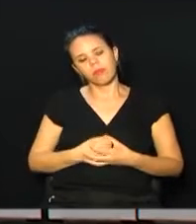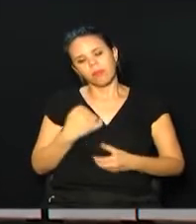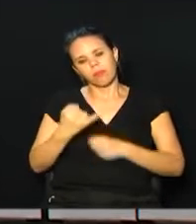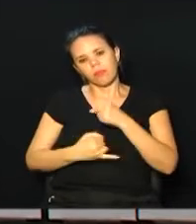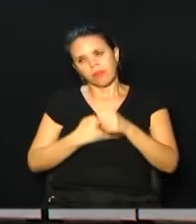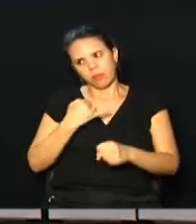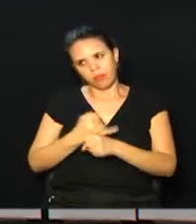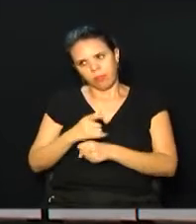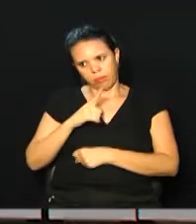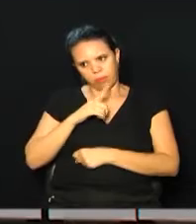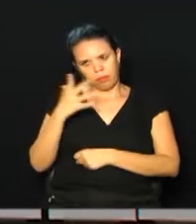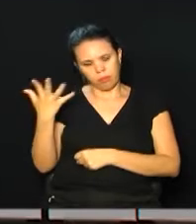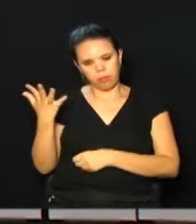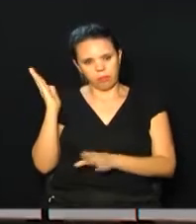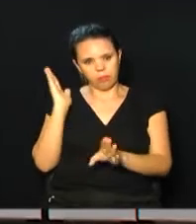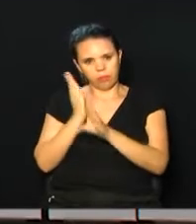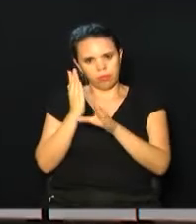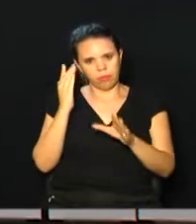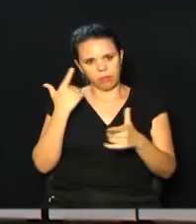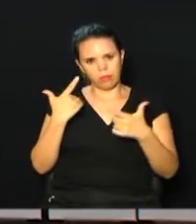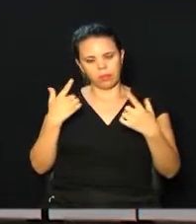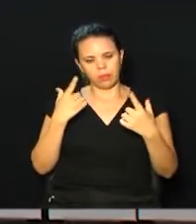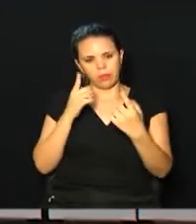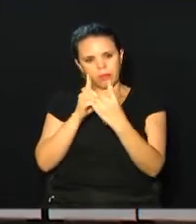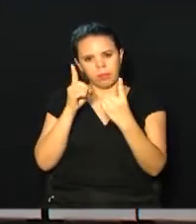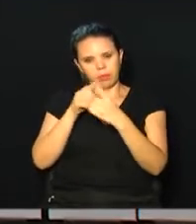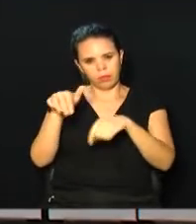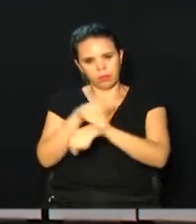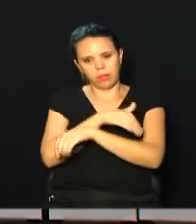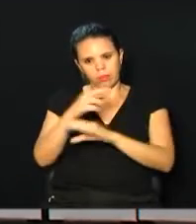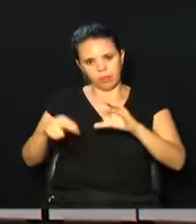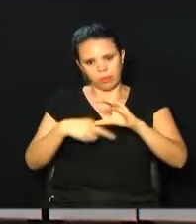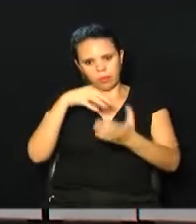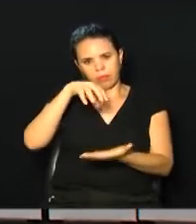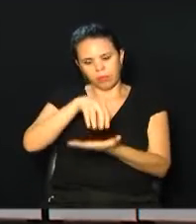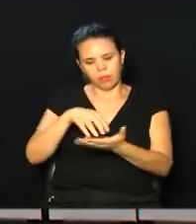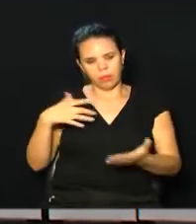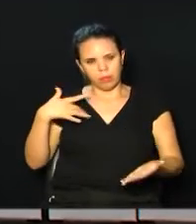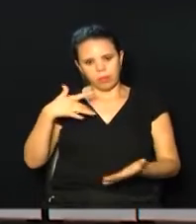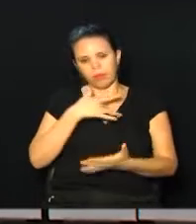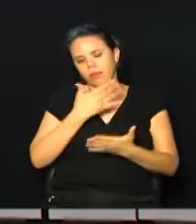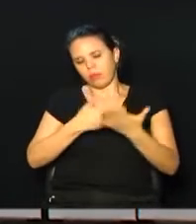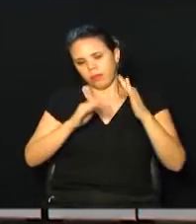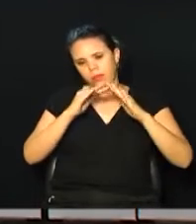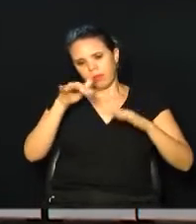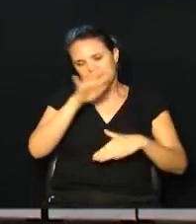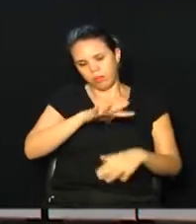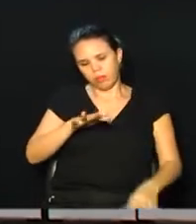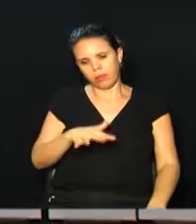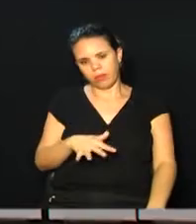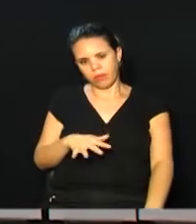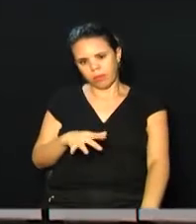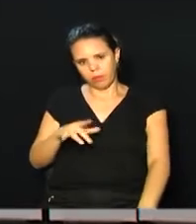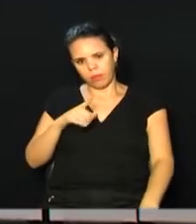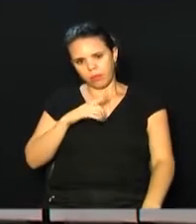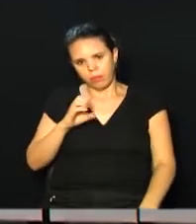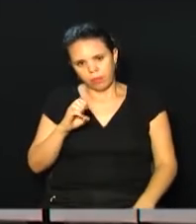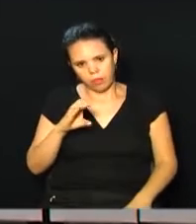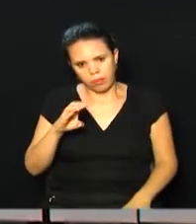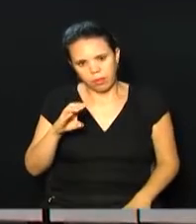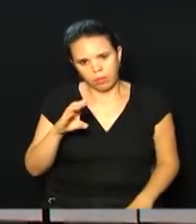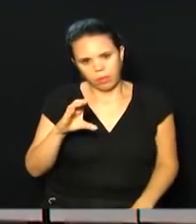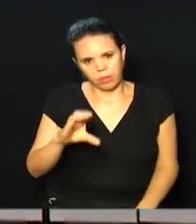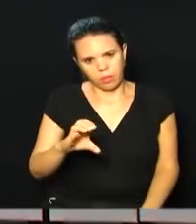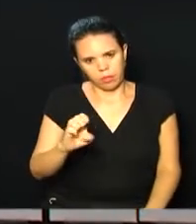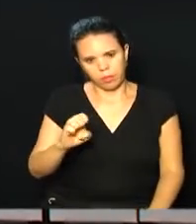mapasdeserviço.campinas.sp.gov.br. Lá você encontra todos os serviços e endereço de ecoponto, centro de saúde, escola e etc. Se você colocar ecoponto, você vai